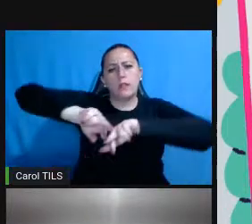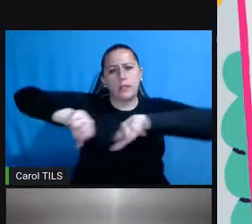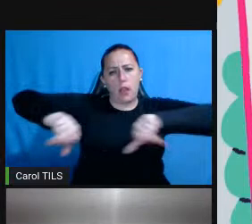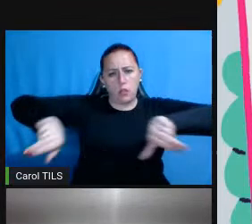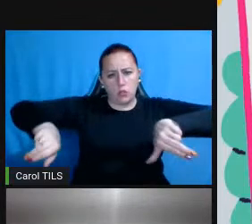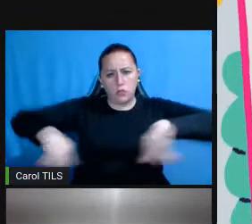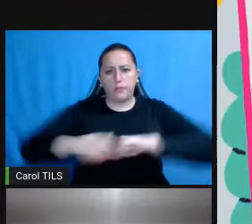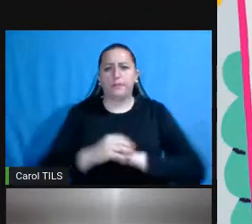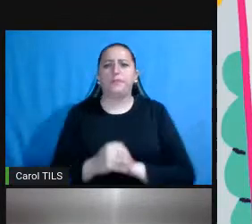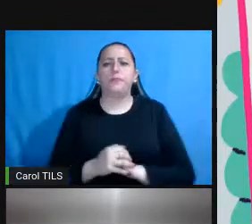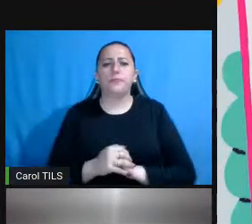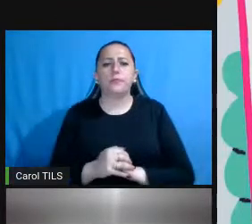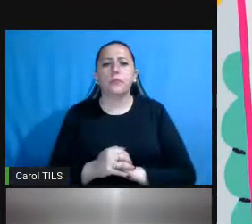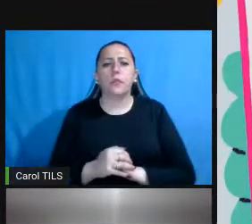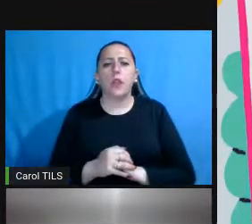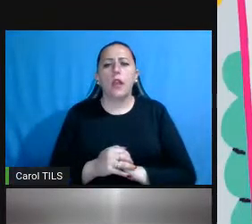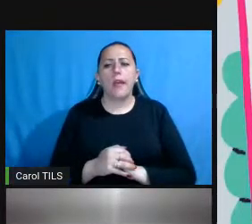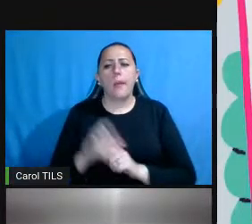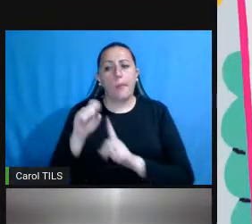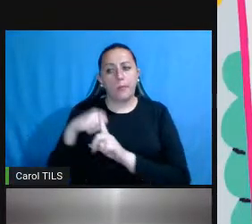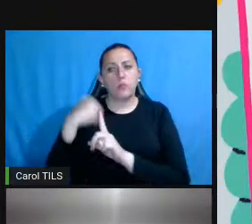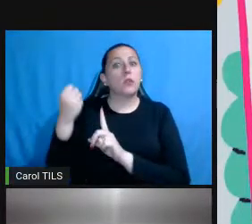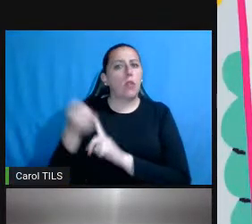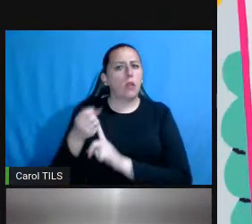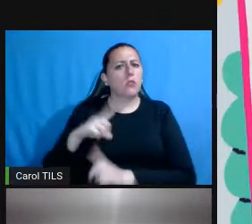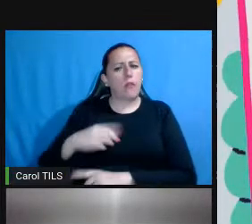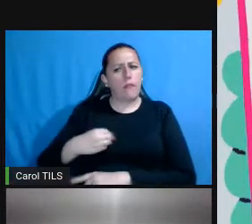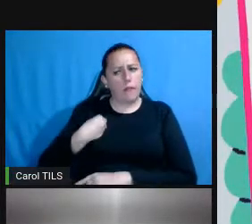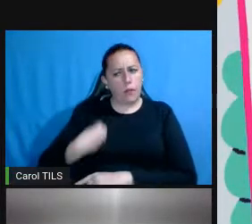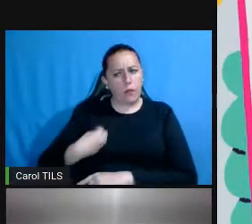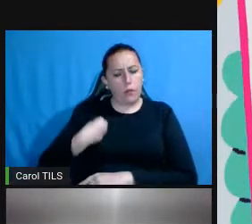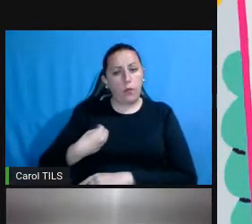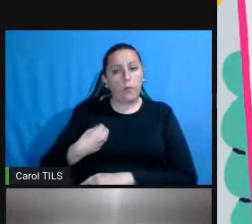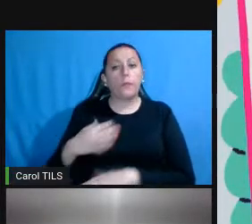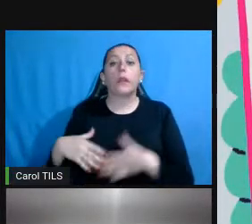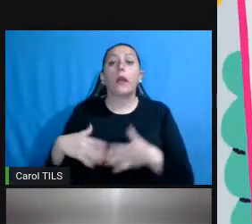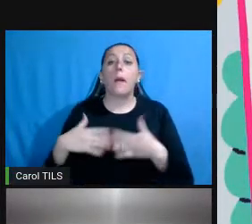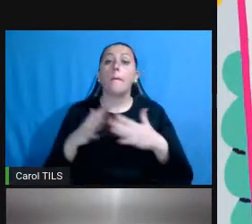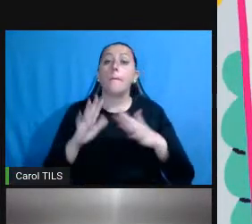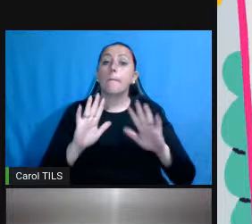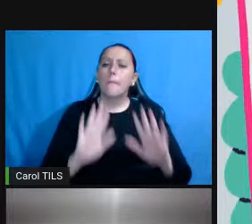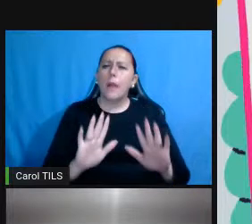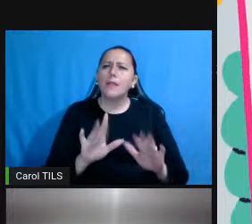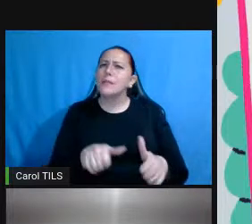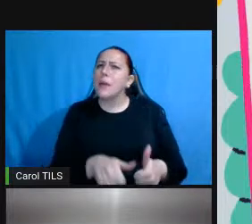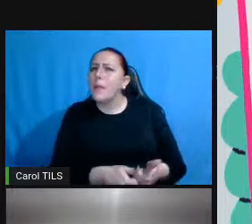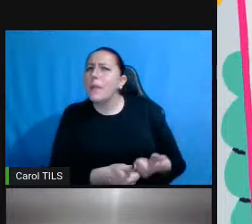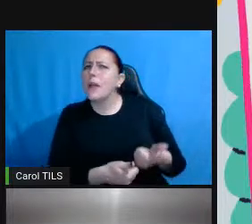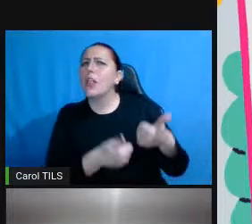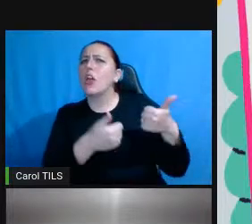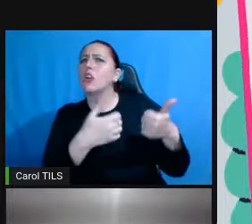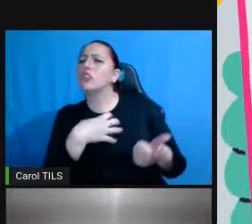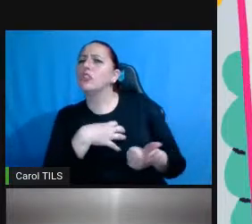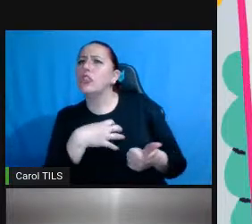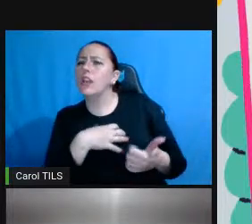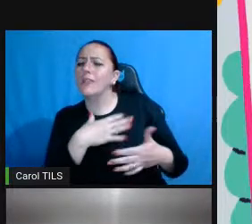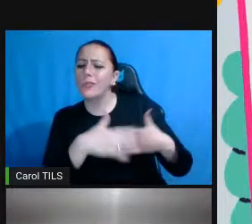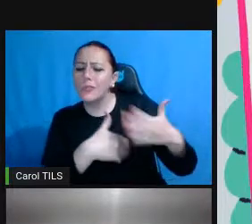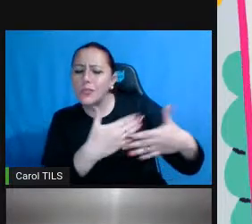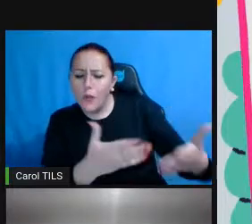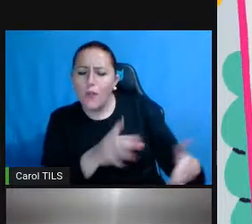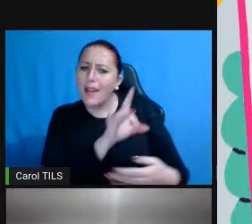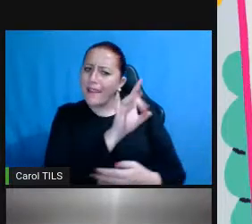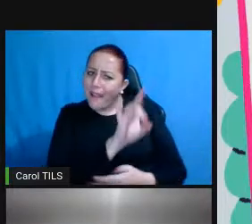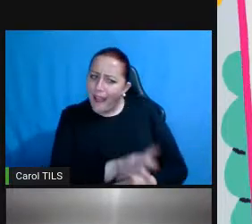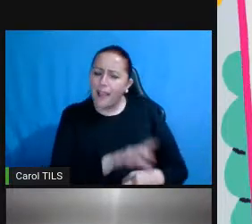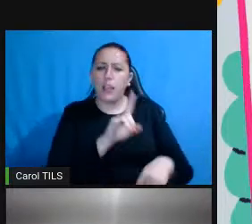que a sociedade possui. E para melhor trabalhar, melhor desenvolver as atividades,